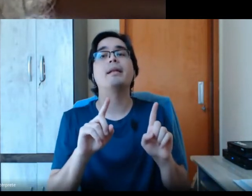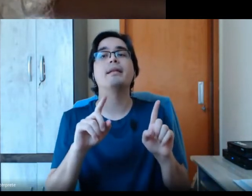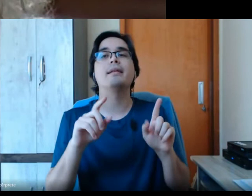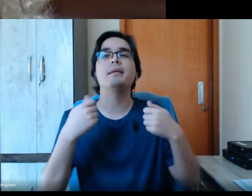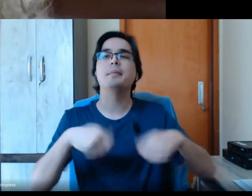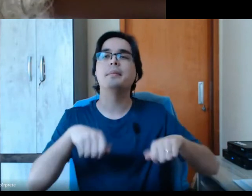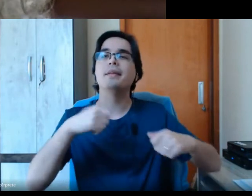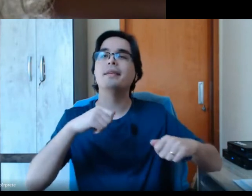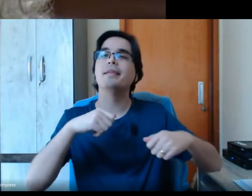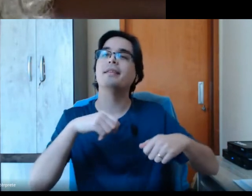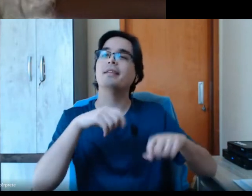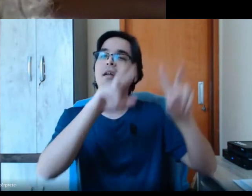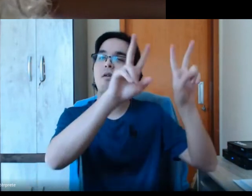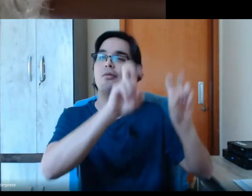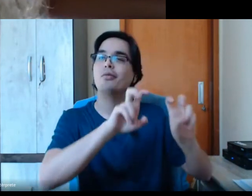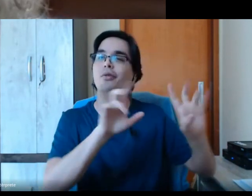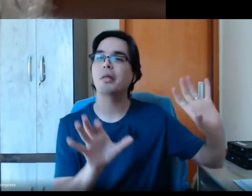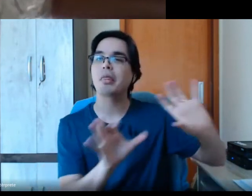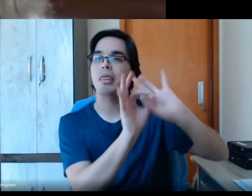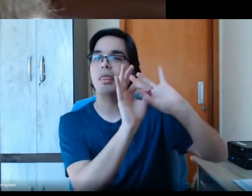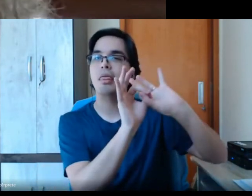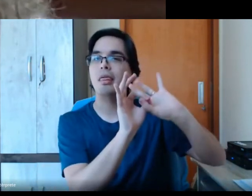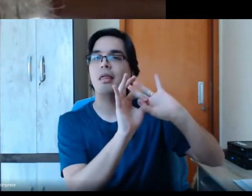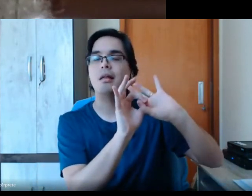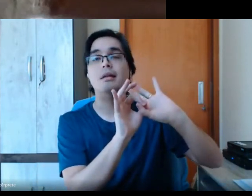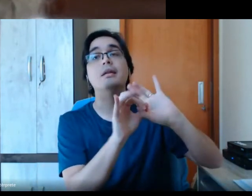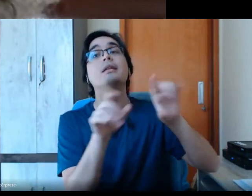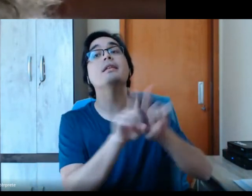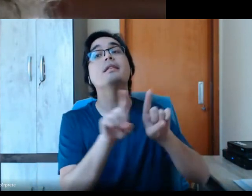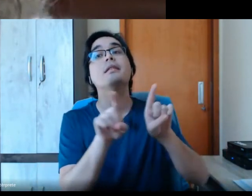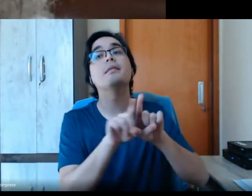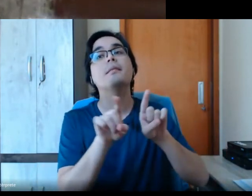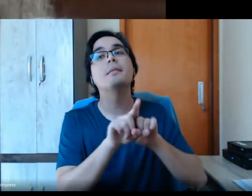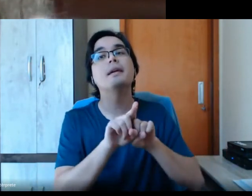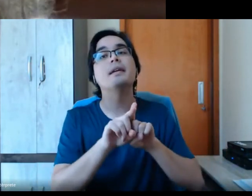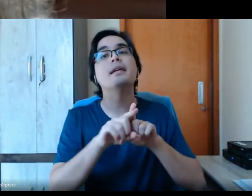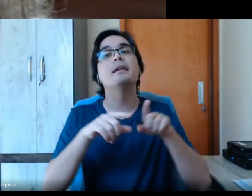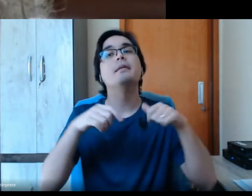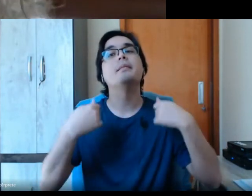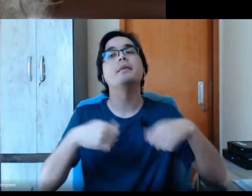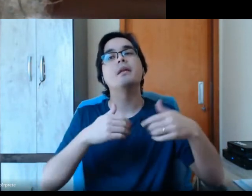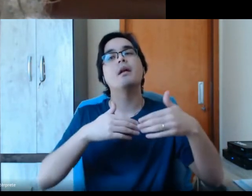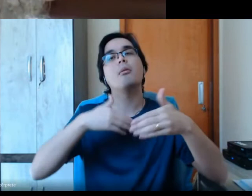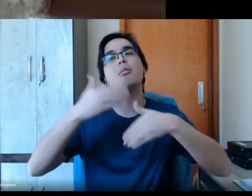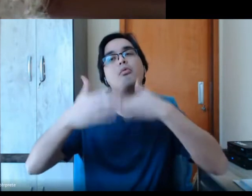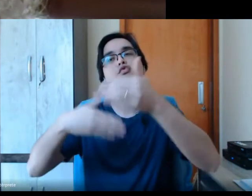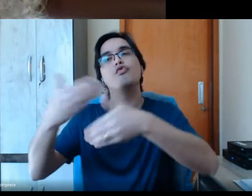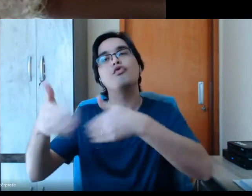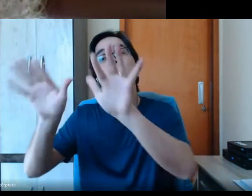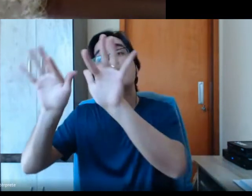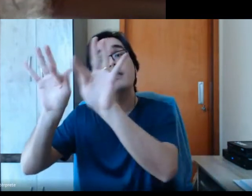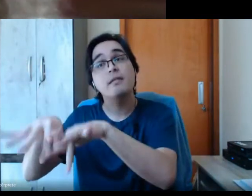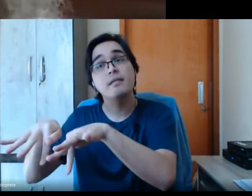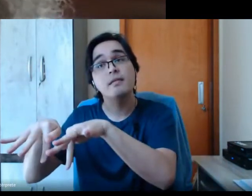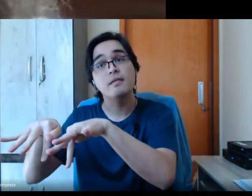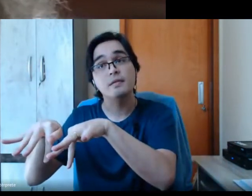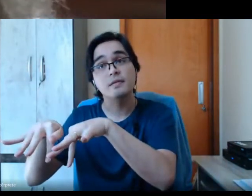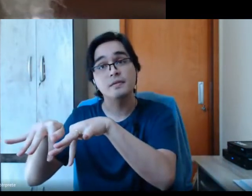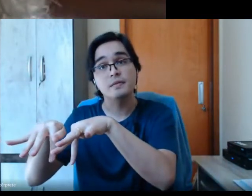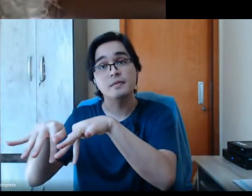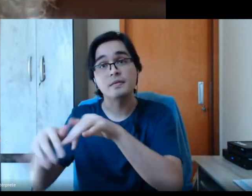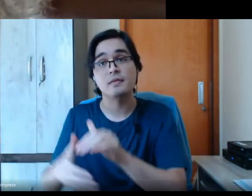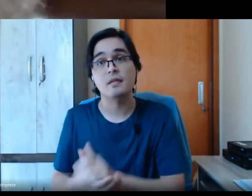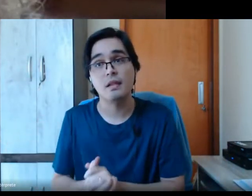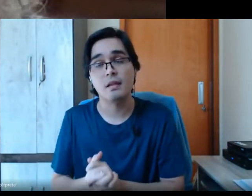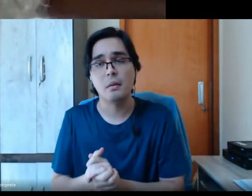duas aulas seguidas? Ele vai ter 8 horas? Quantas disciplinas o curso está prevendo que os alunos façam? Eu acho que aí,